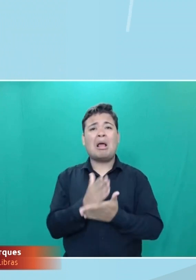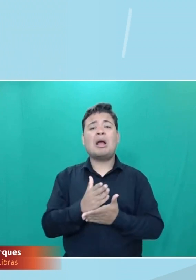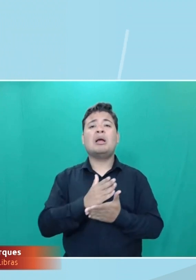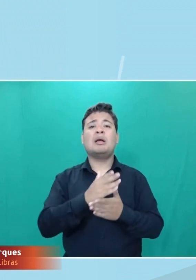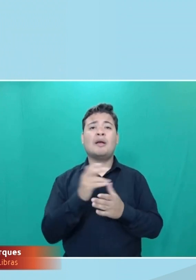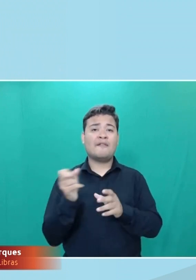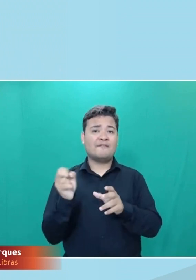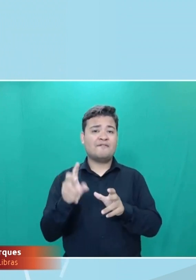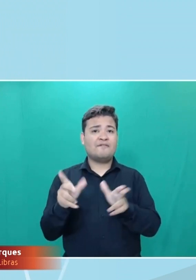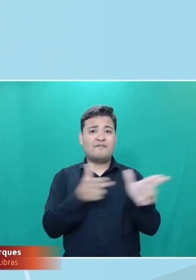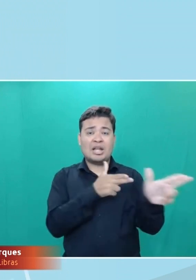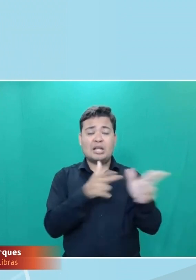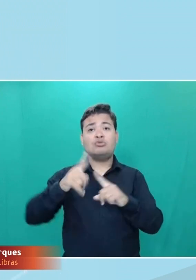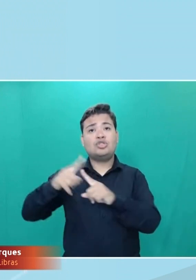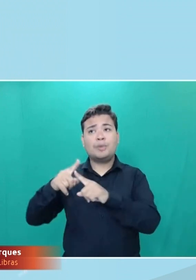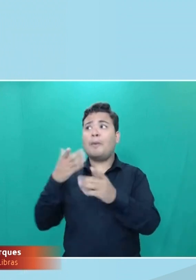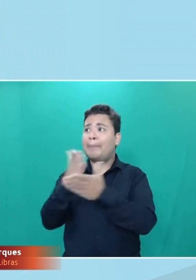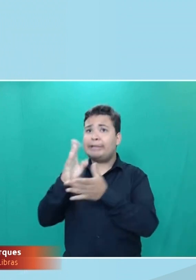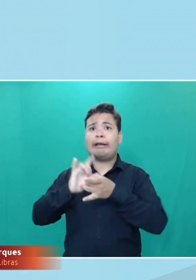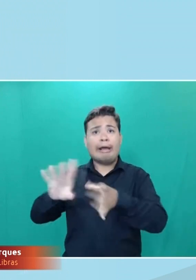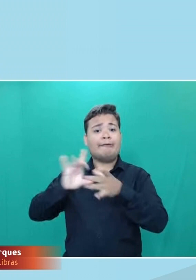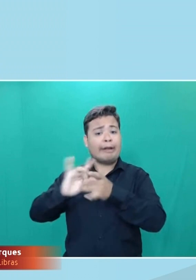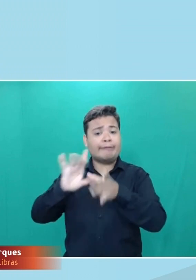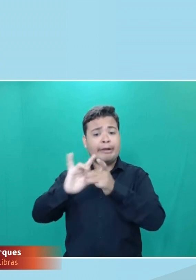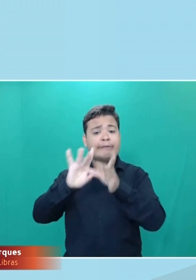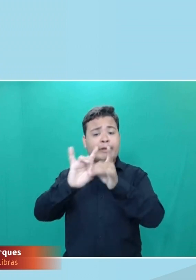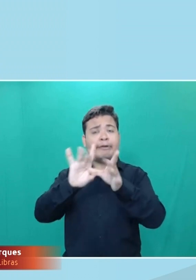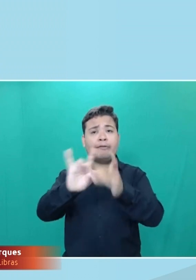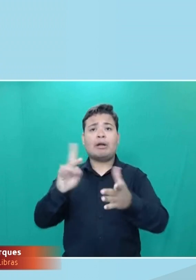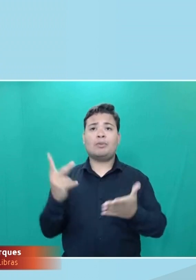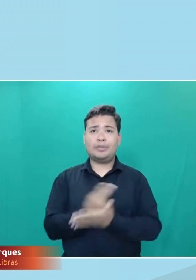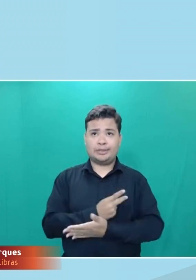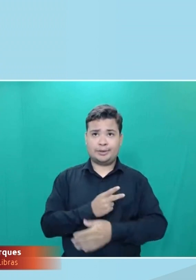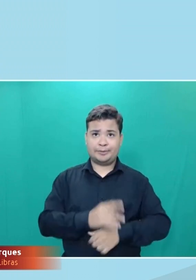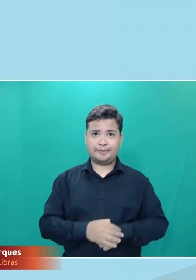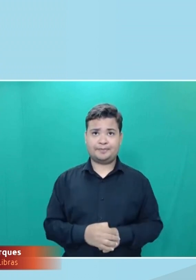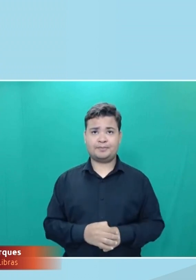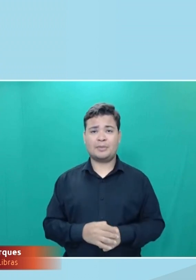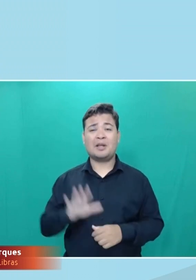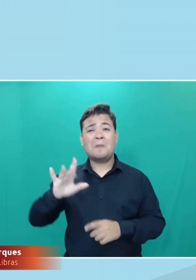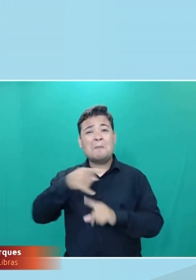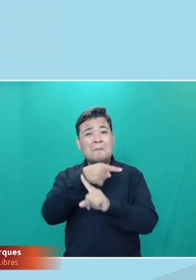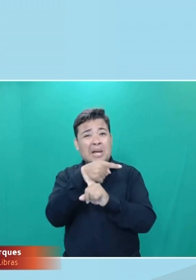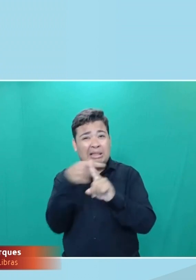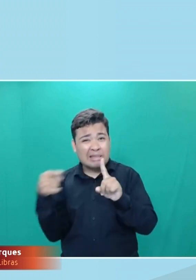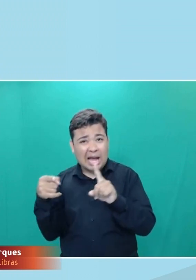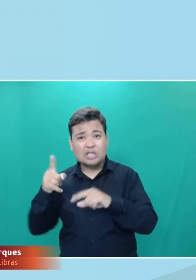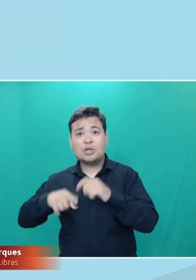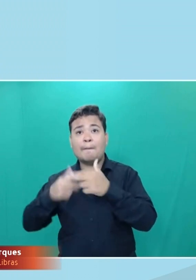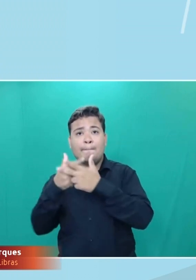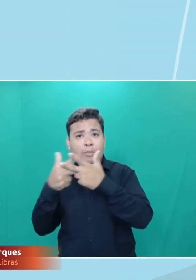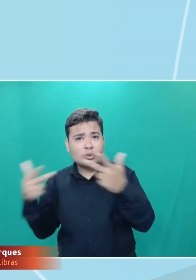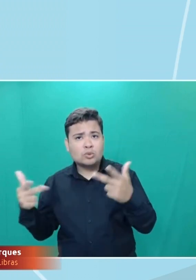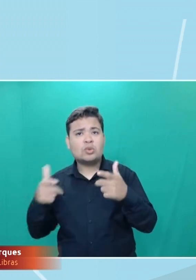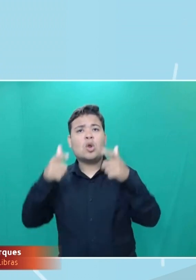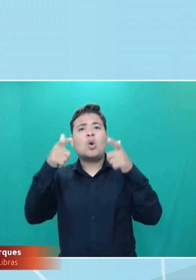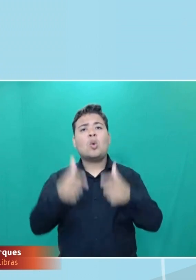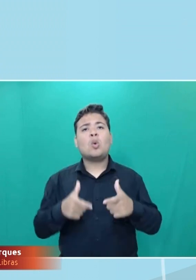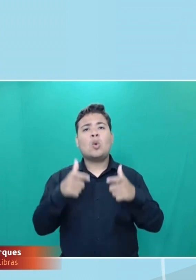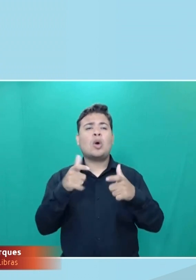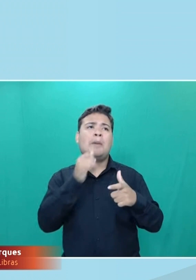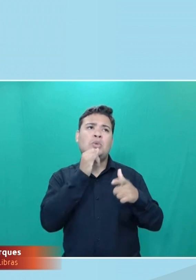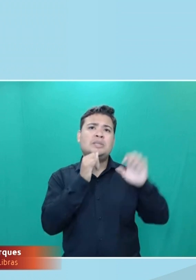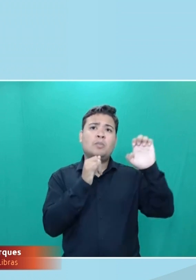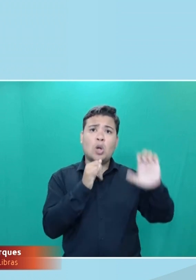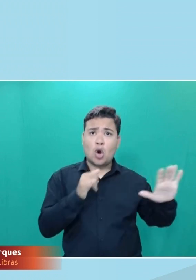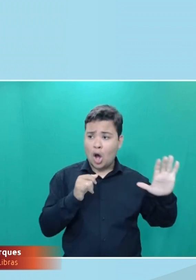de 1.800 novos registros, sendo que metade deles são de produtos já proibidos em locais como a